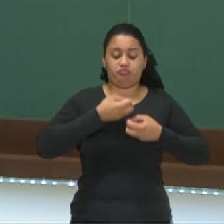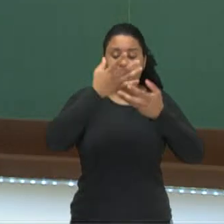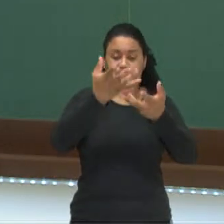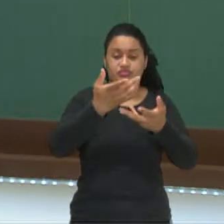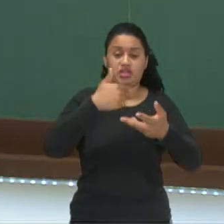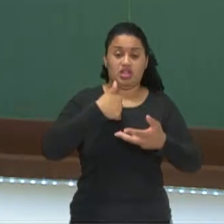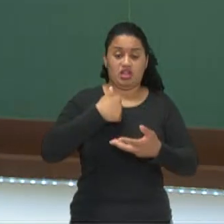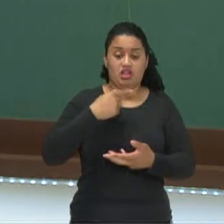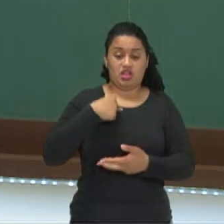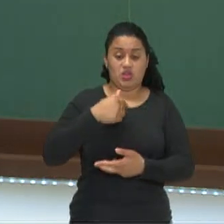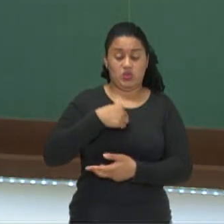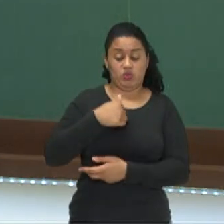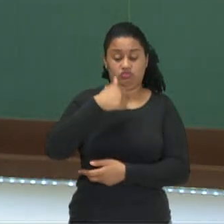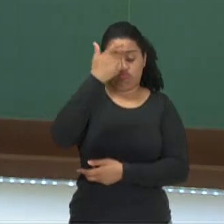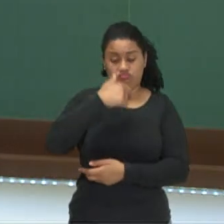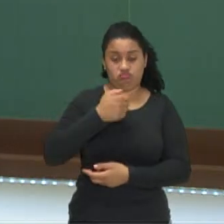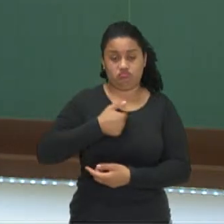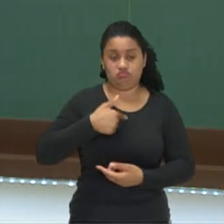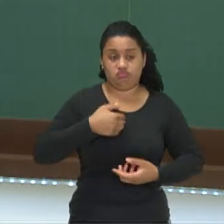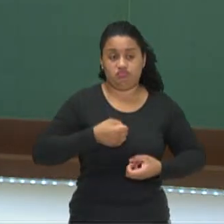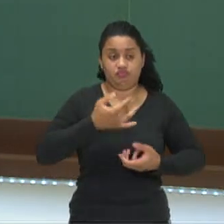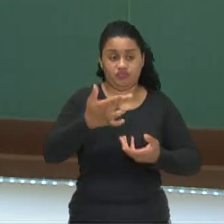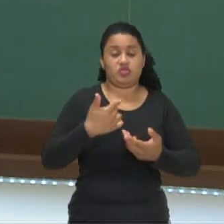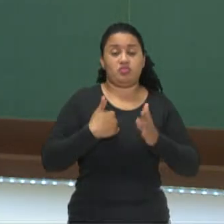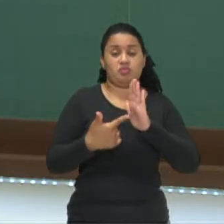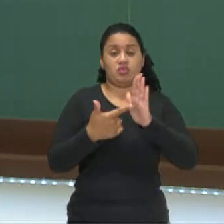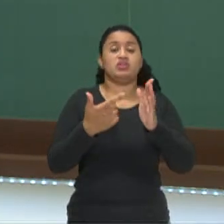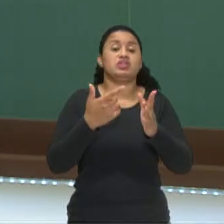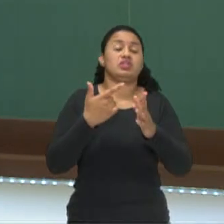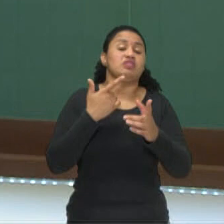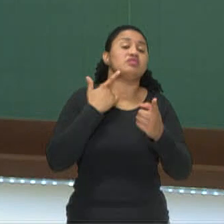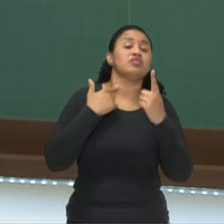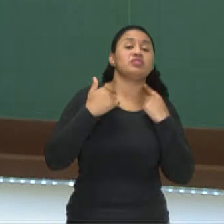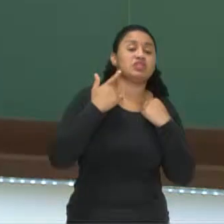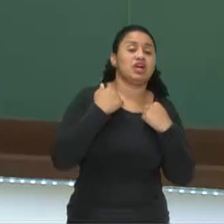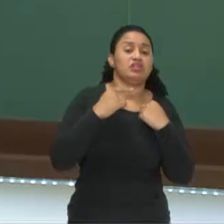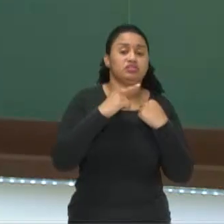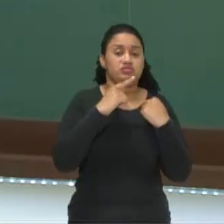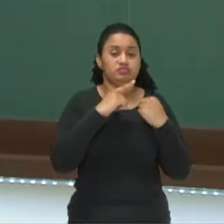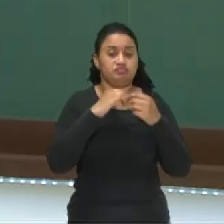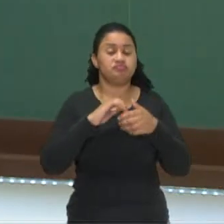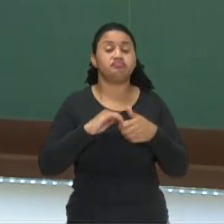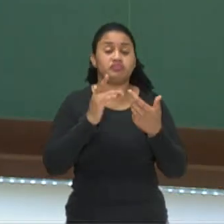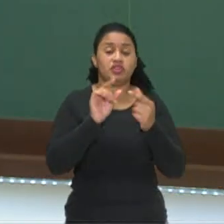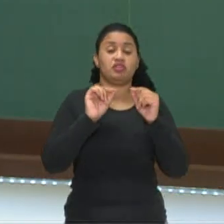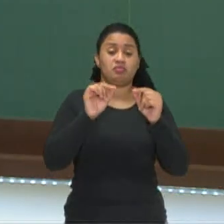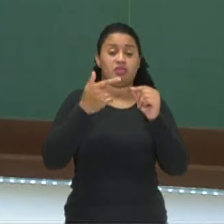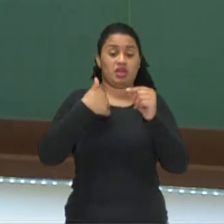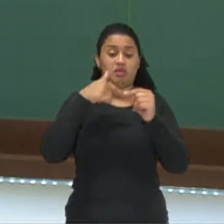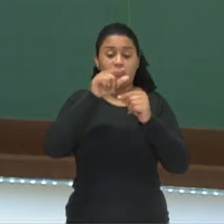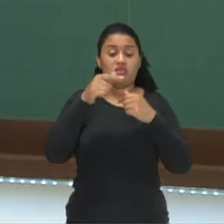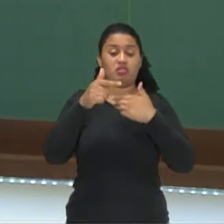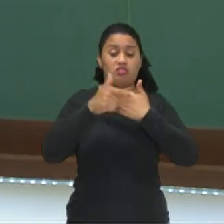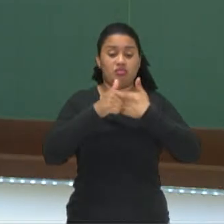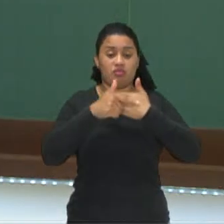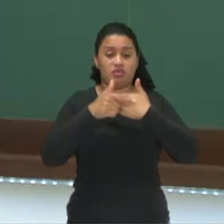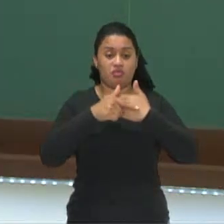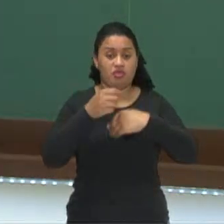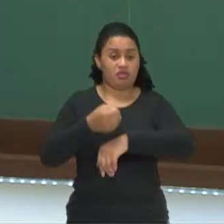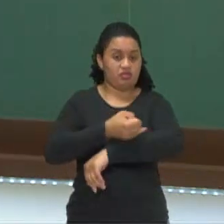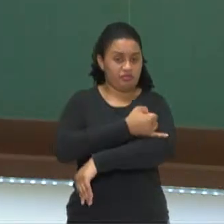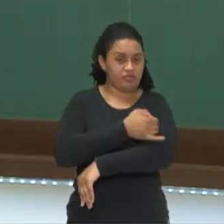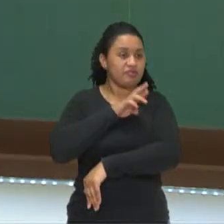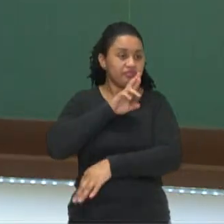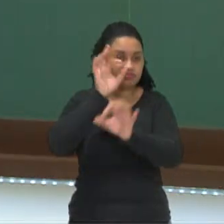falando dele próprio. E expressa desejos e sentimentos do locutor. Então, para quem colocou a função emotiva ali,